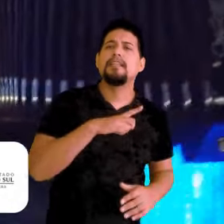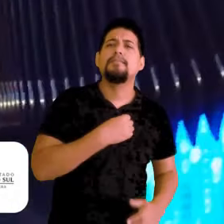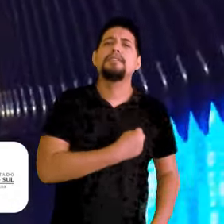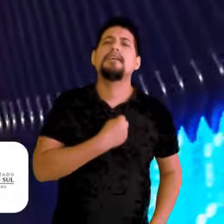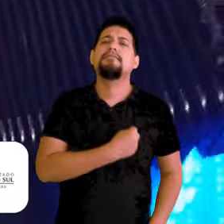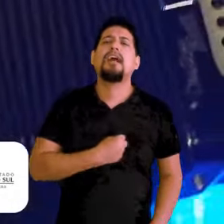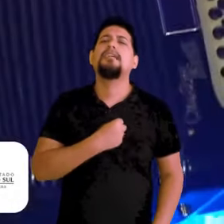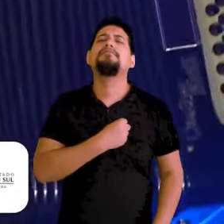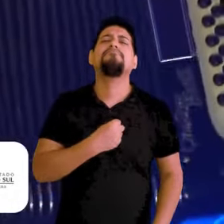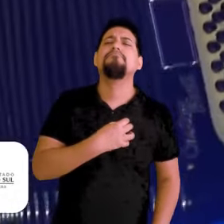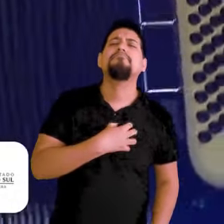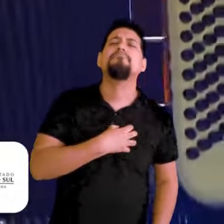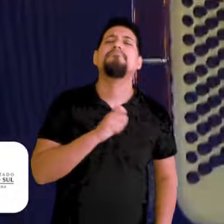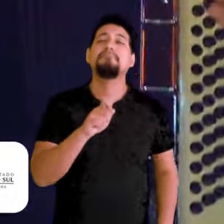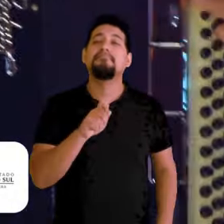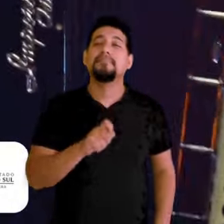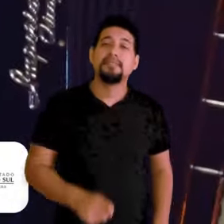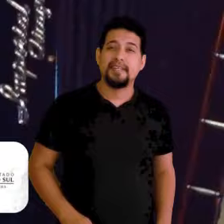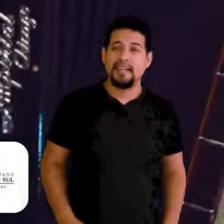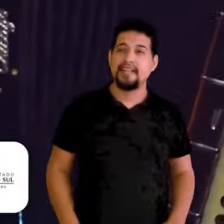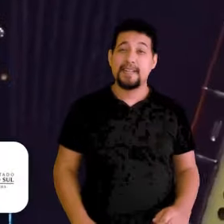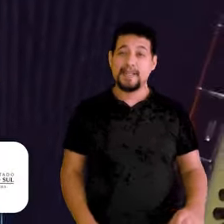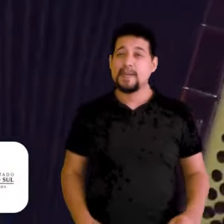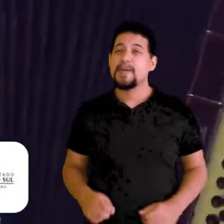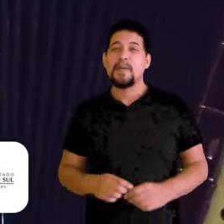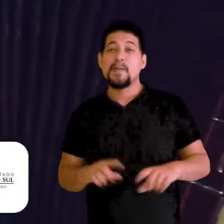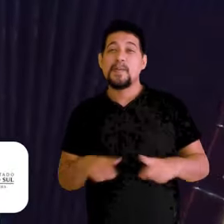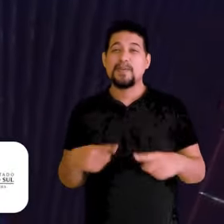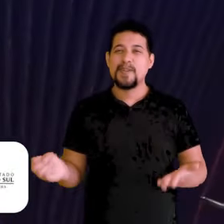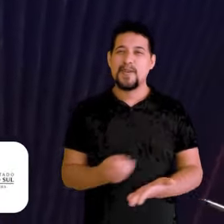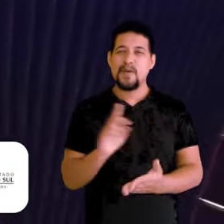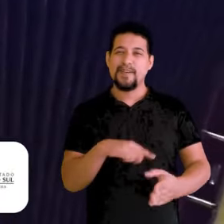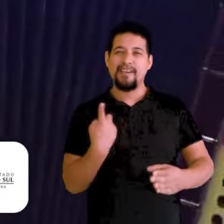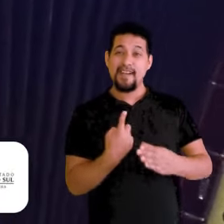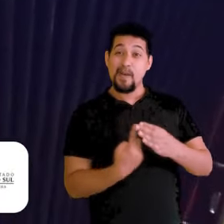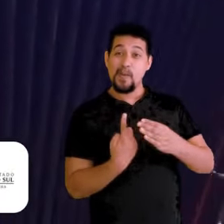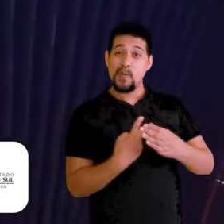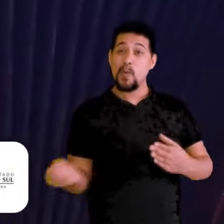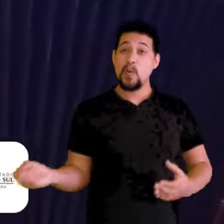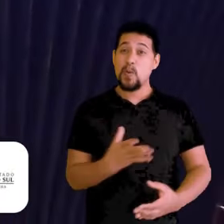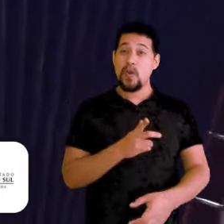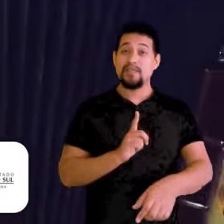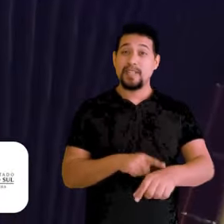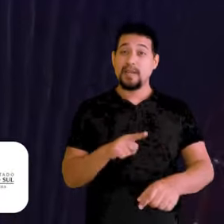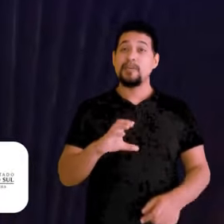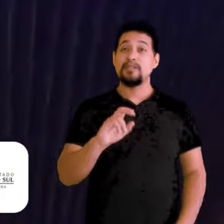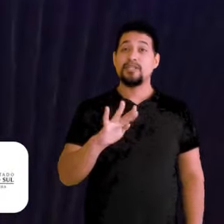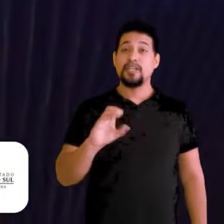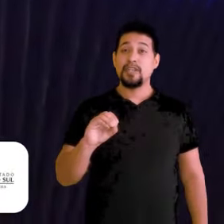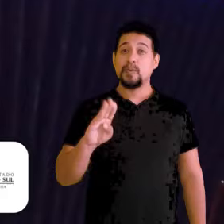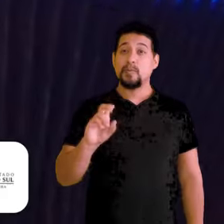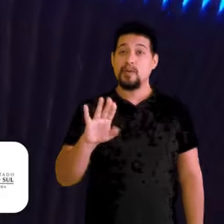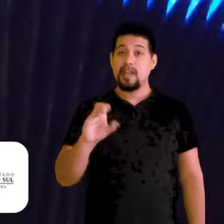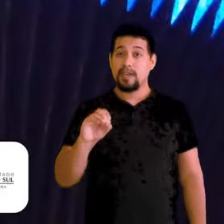Pra quem tem uma saudade no peito, meu parceiro, é música nova do nosso CD Novos Tempos, Chiquito e